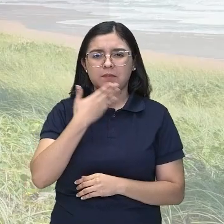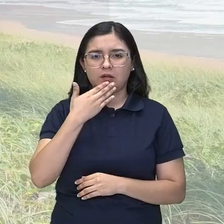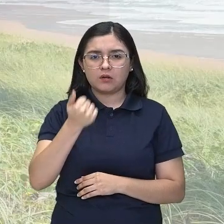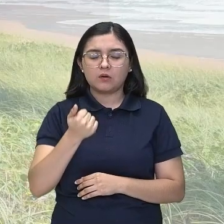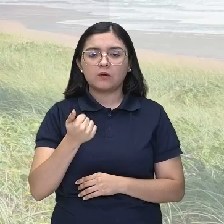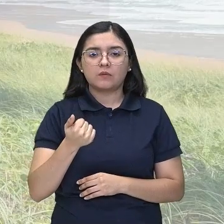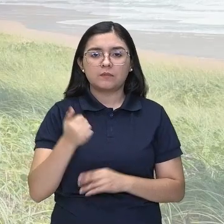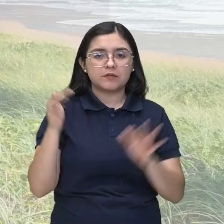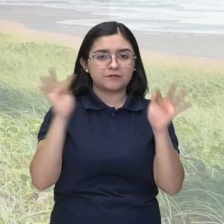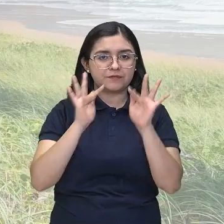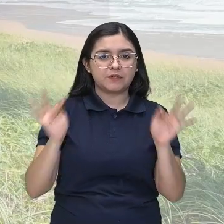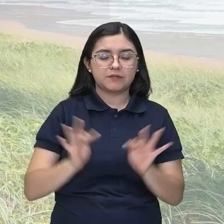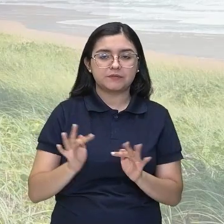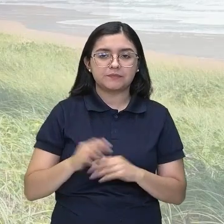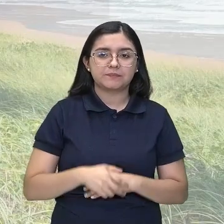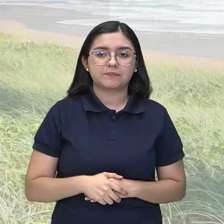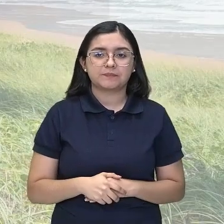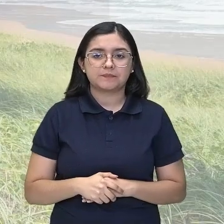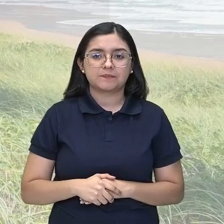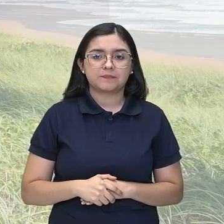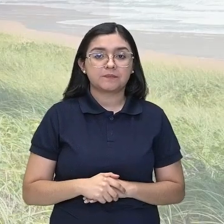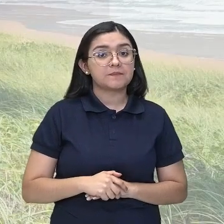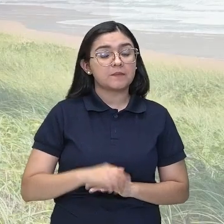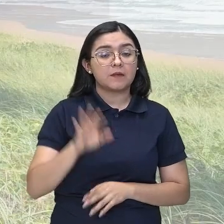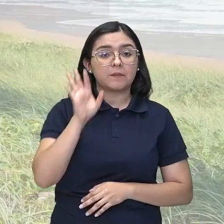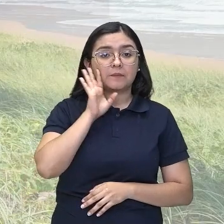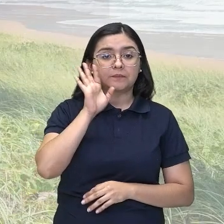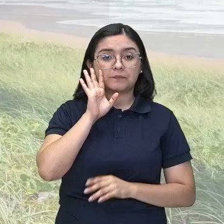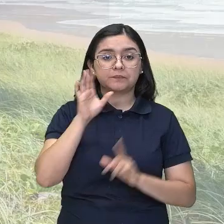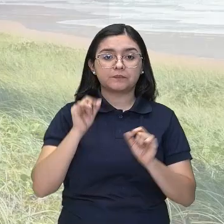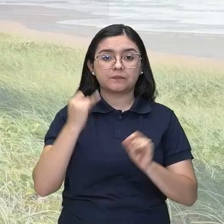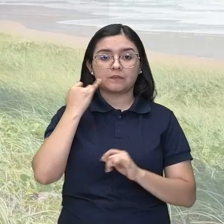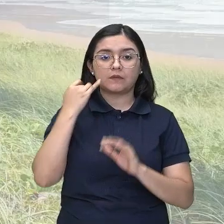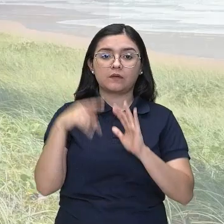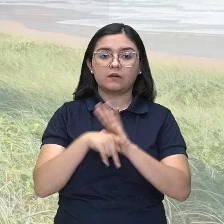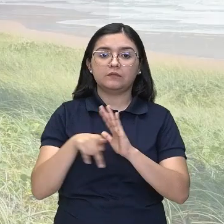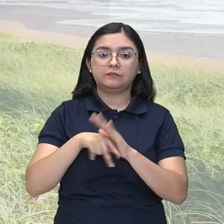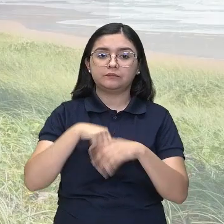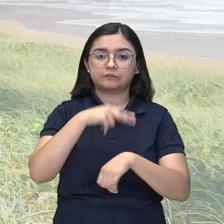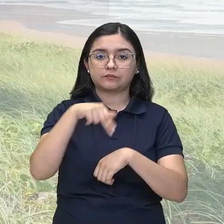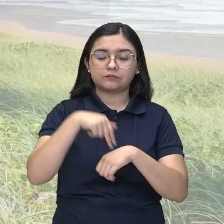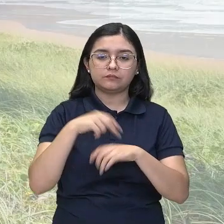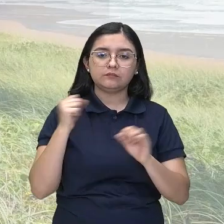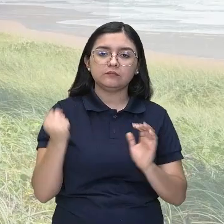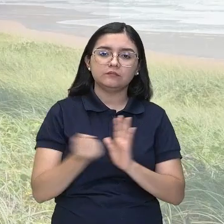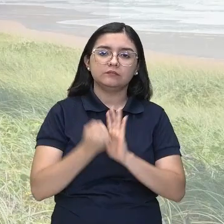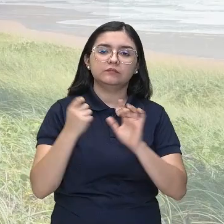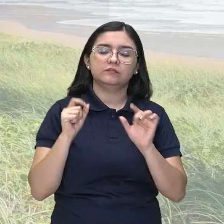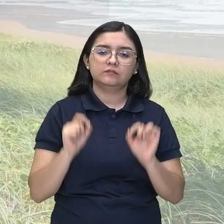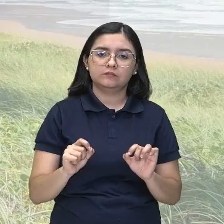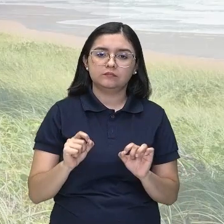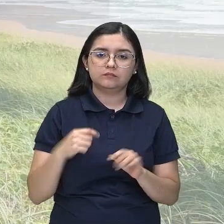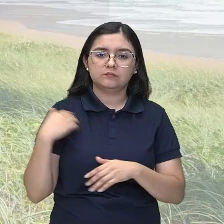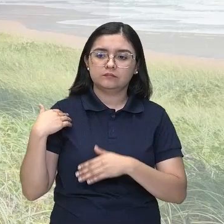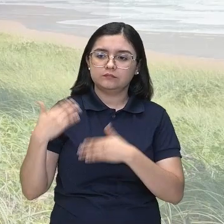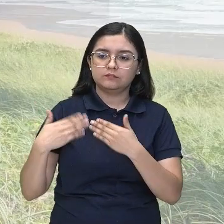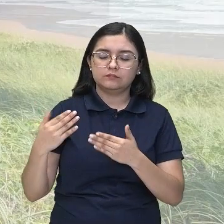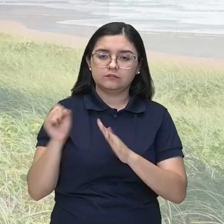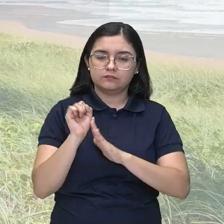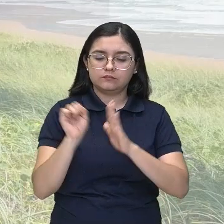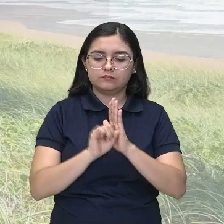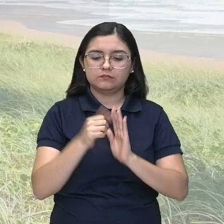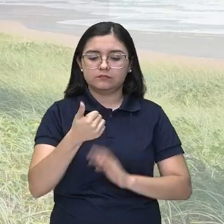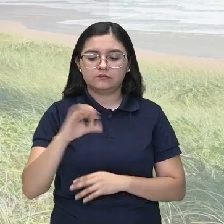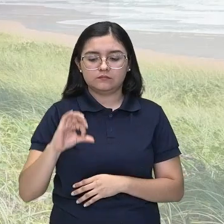mais feliz. É muito bonito a gente pensar nessa ideia de uma nação que vai se consolidando ao longo do século